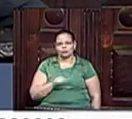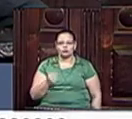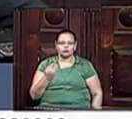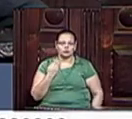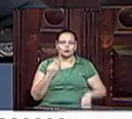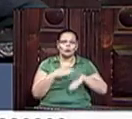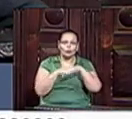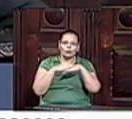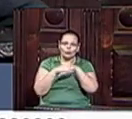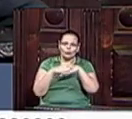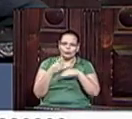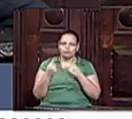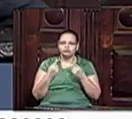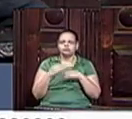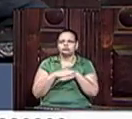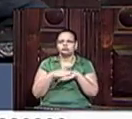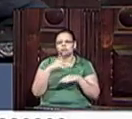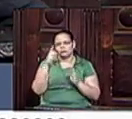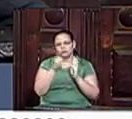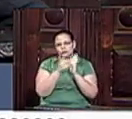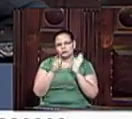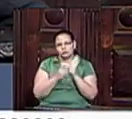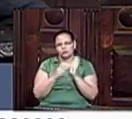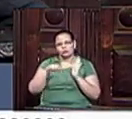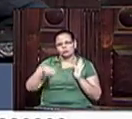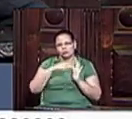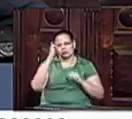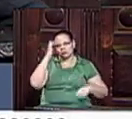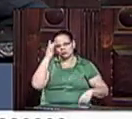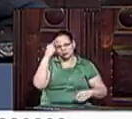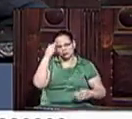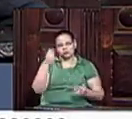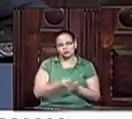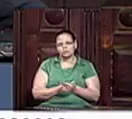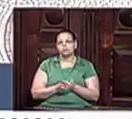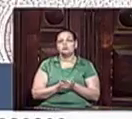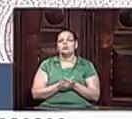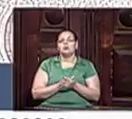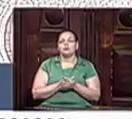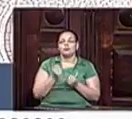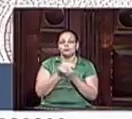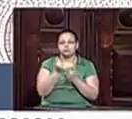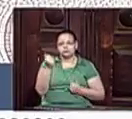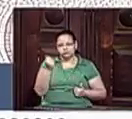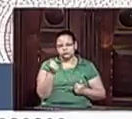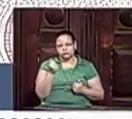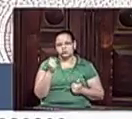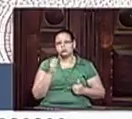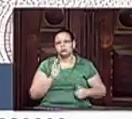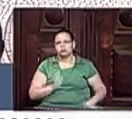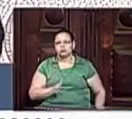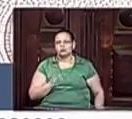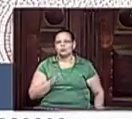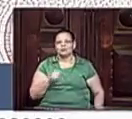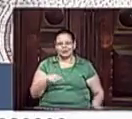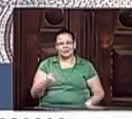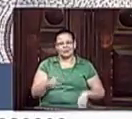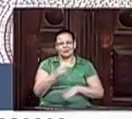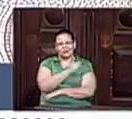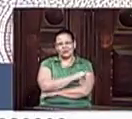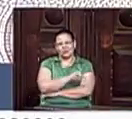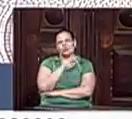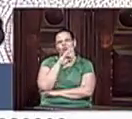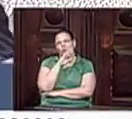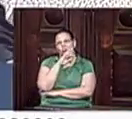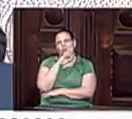tomamos conhecimento do decreto, nós que achávamos que a decisão do ministro Luiz Fux de adiamento já era muito